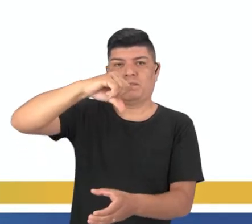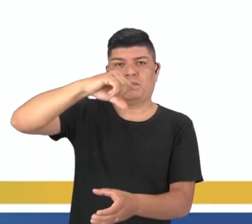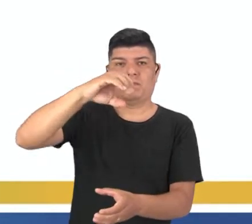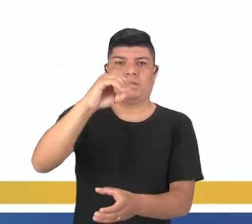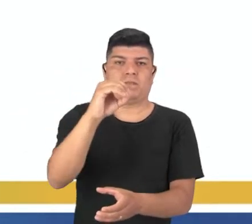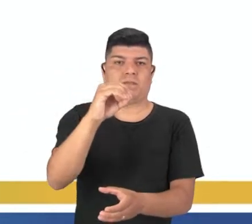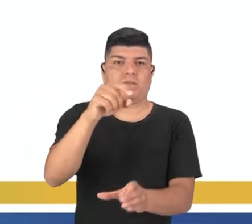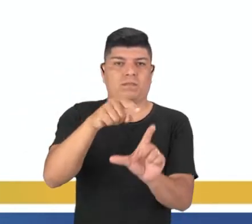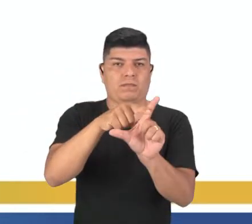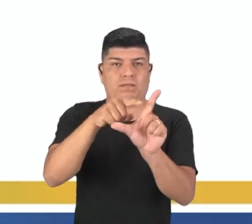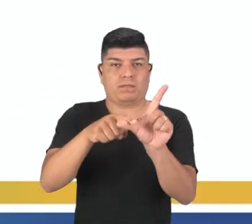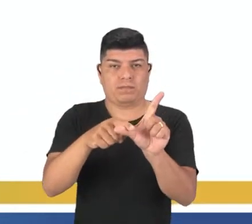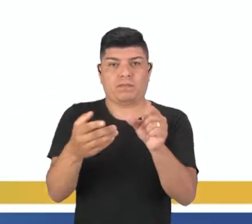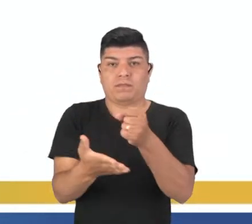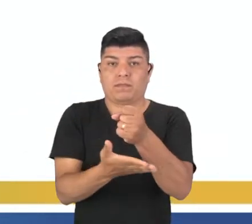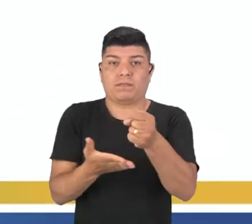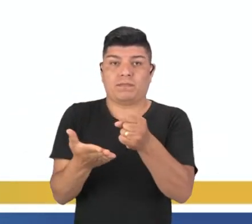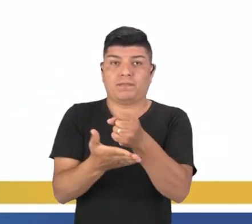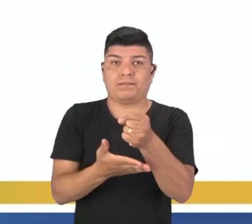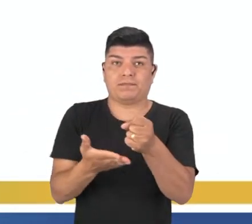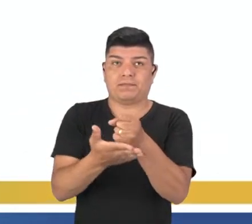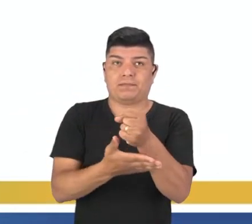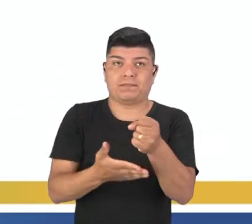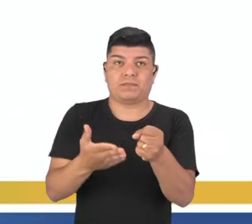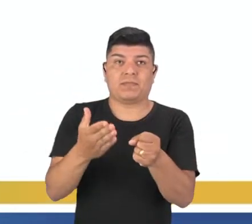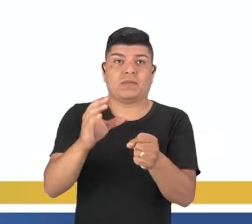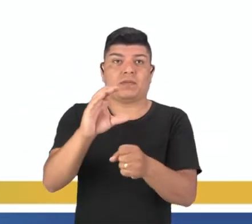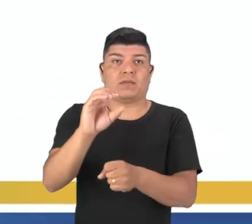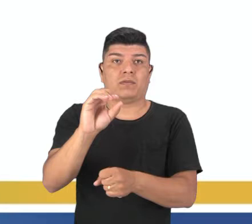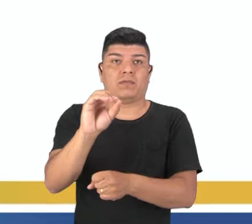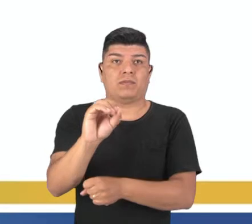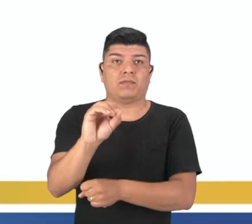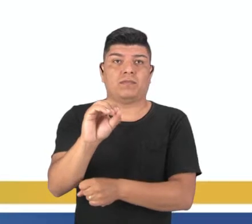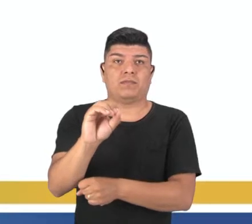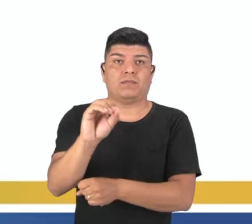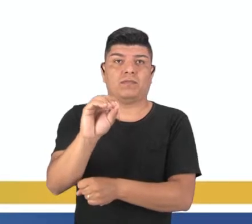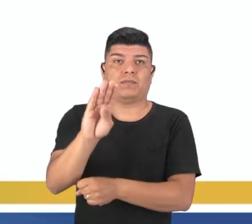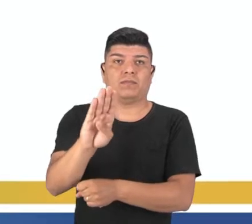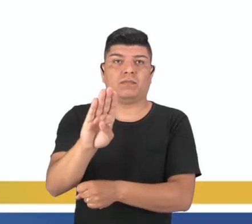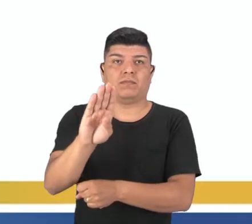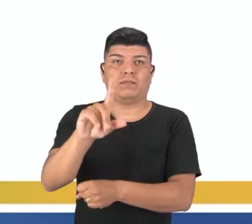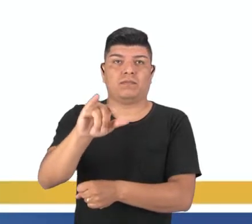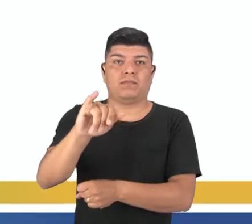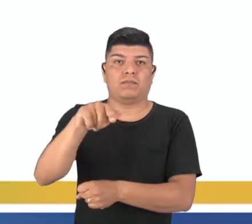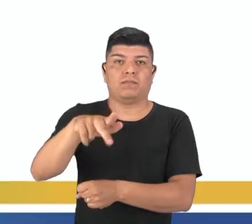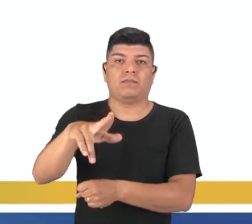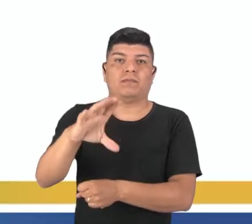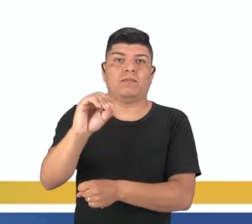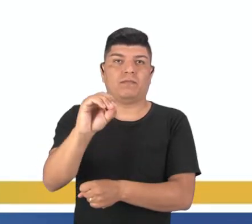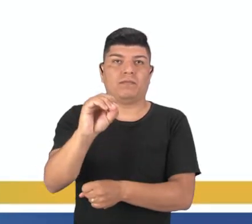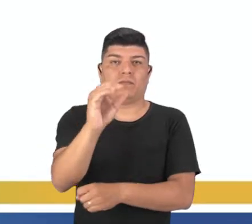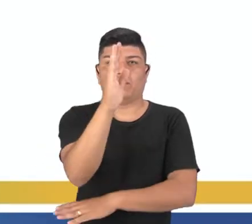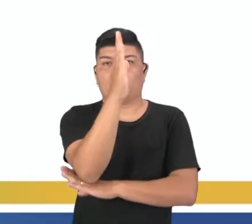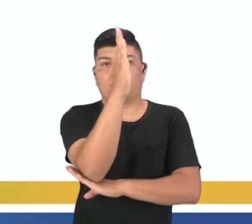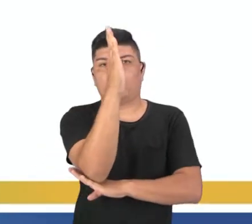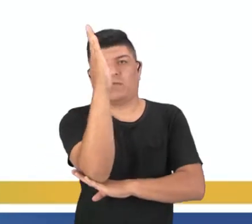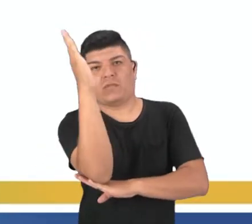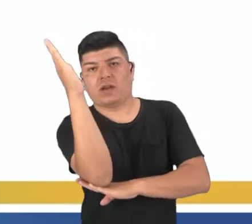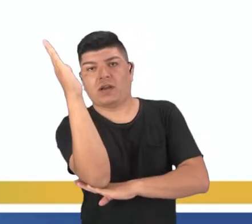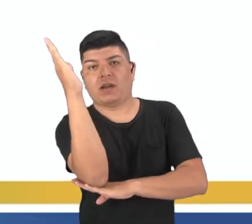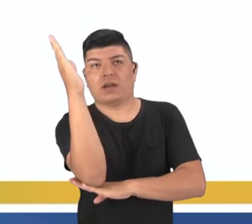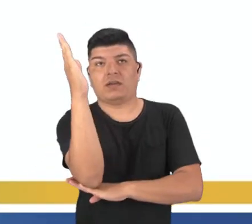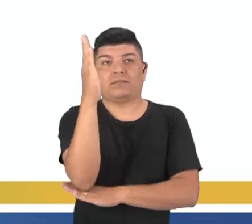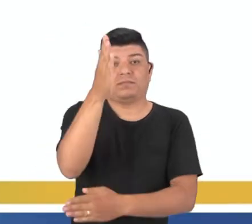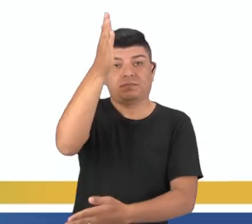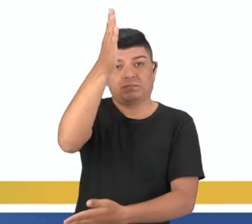90 graus com a base, E quando ele for oblíquo, o eixo vai ser inclinado. Tudo bem? Então,